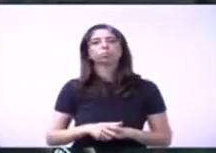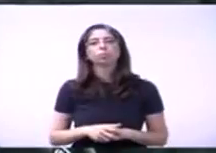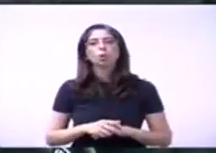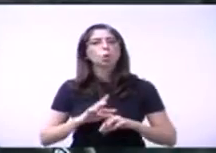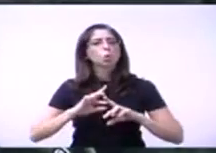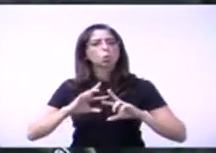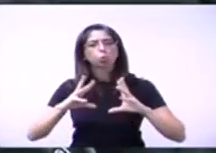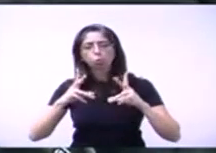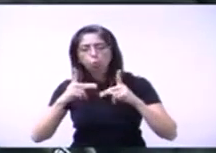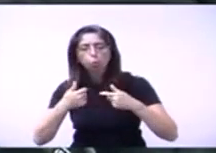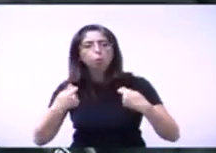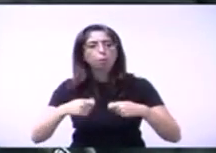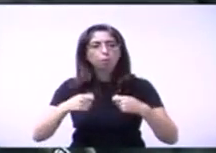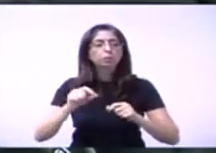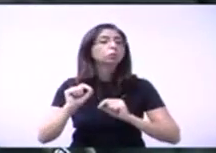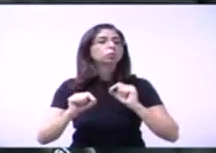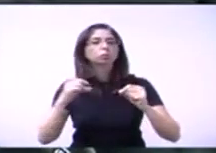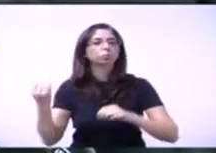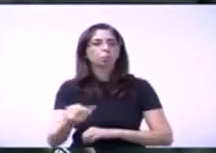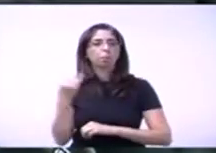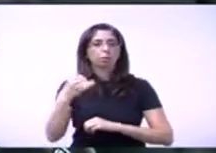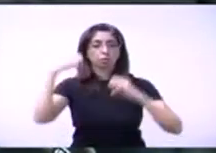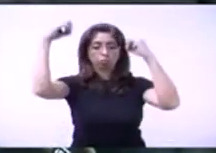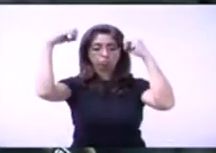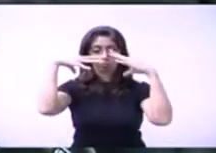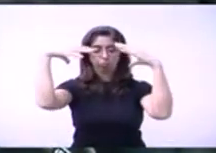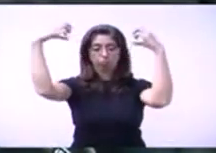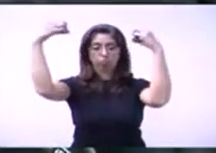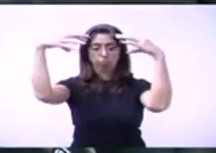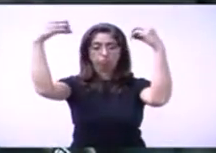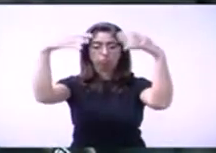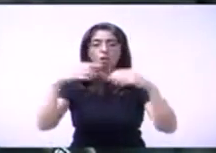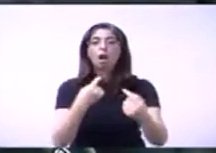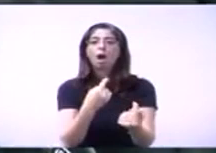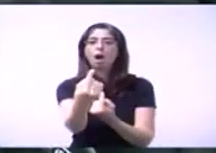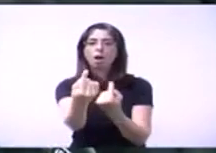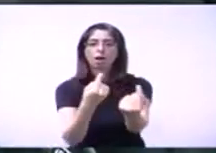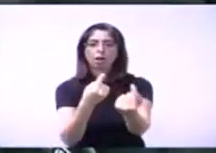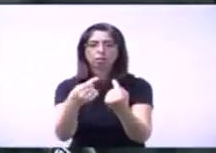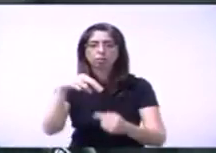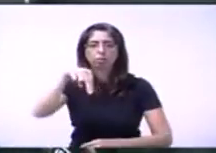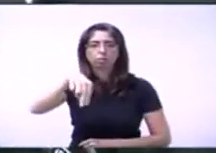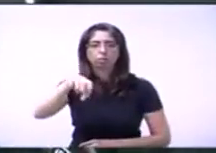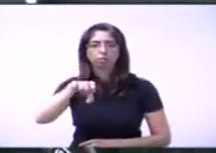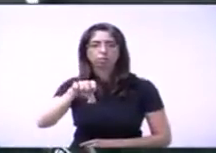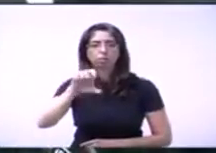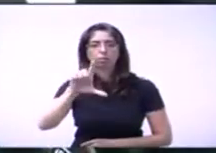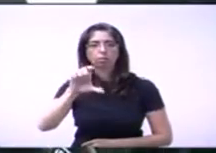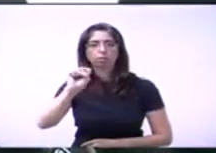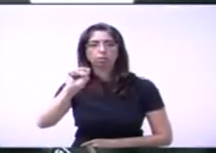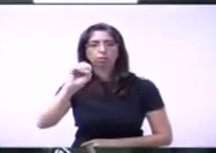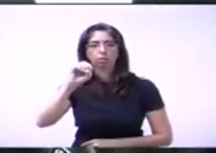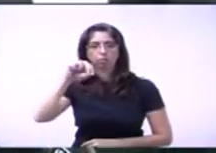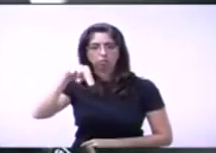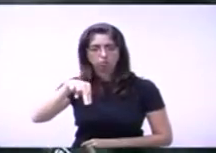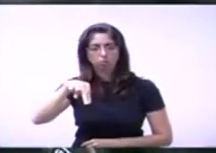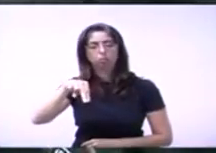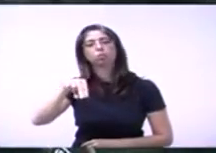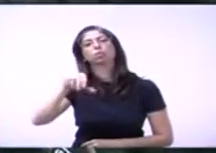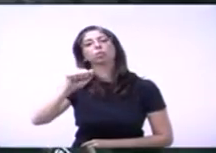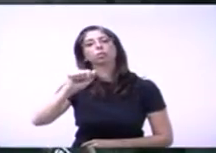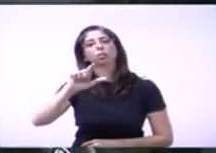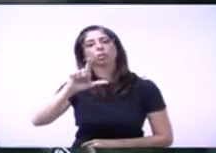aparatos necessários para a iluminação adequada na Avenida Nelson Alves Aranha Neto,